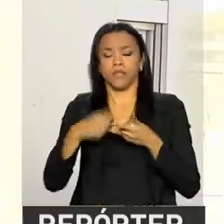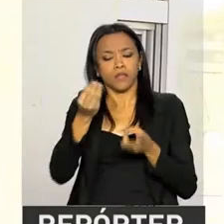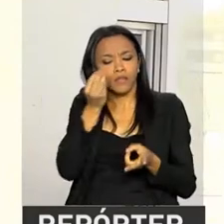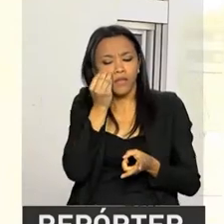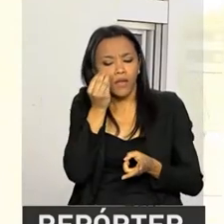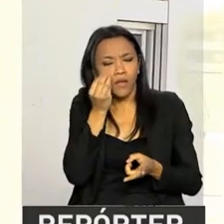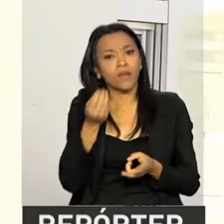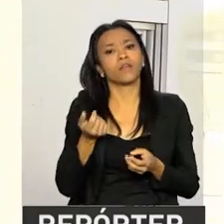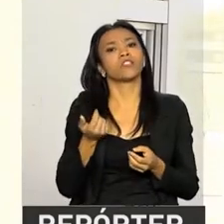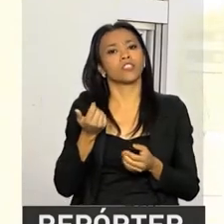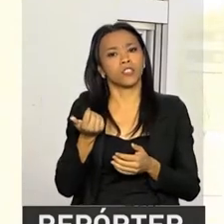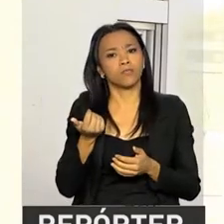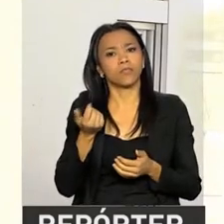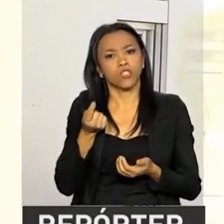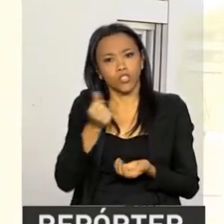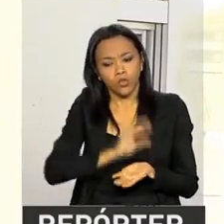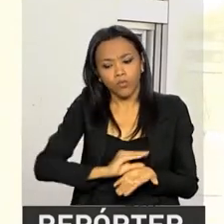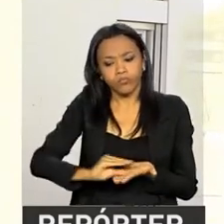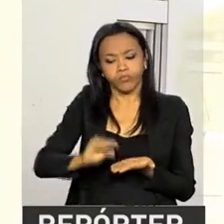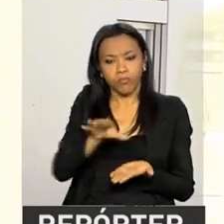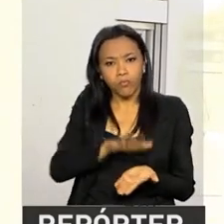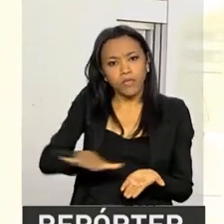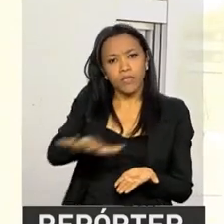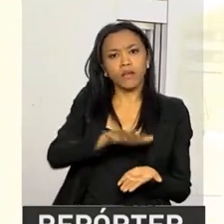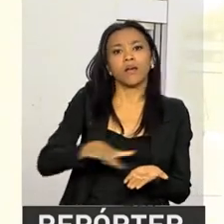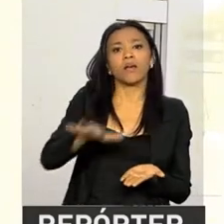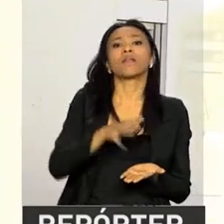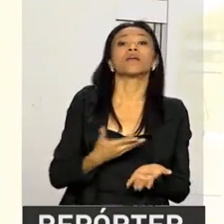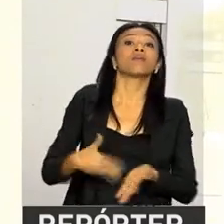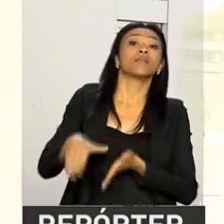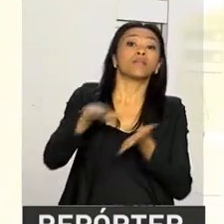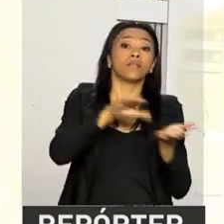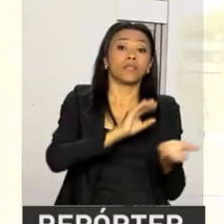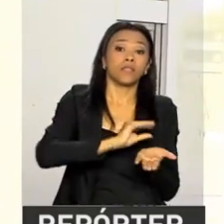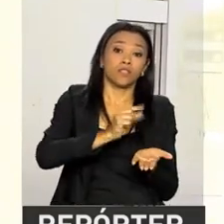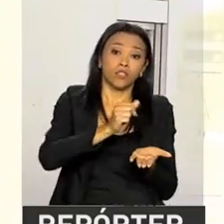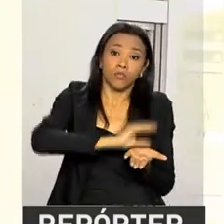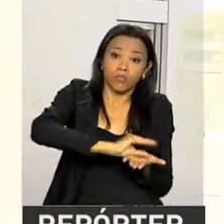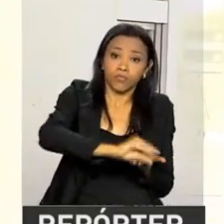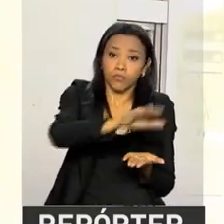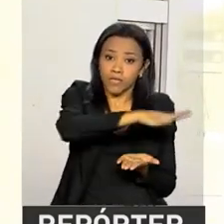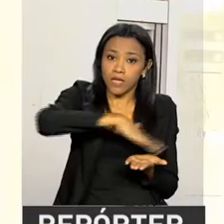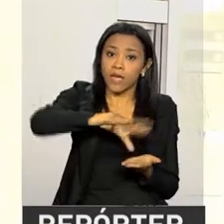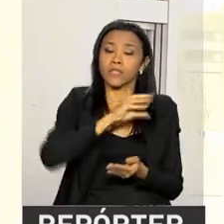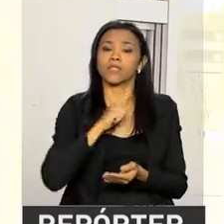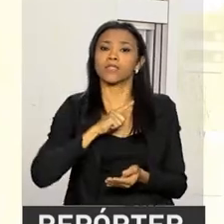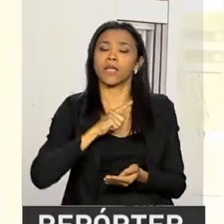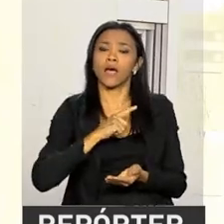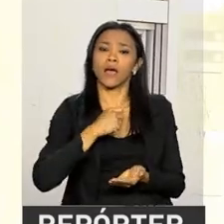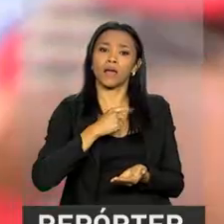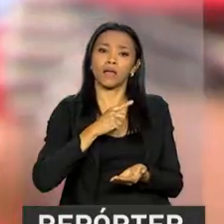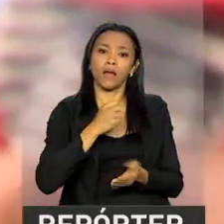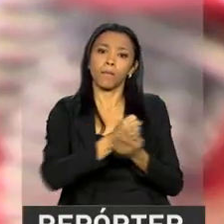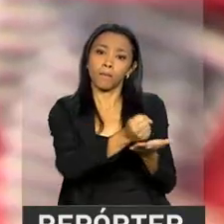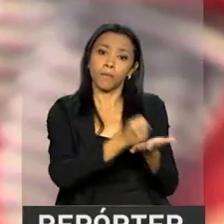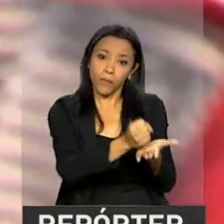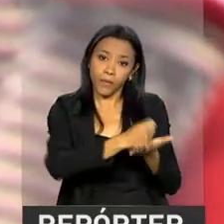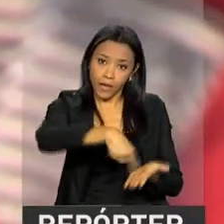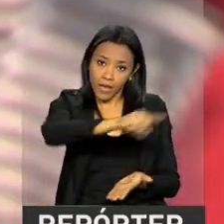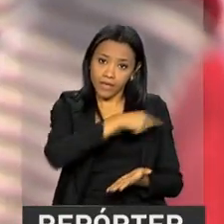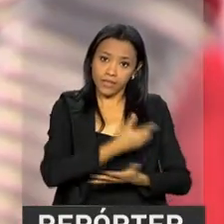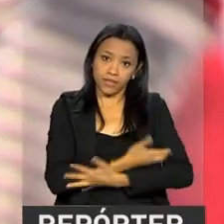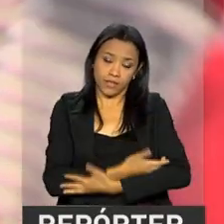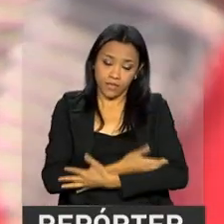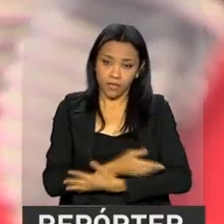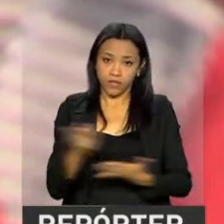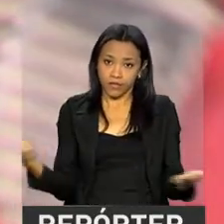as ações, os recursos para ações de assistência a essas crianças com microcefalia. No Brasil, crianças